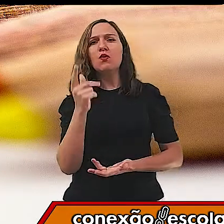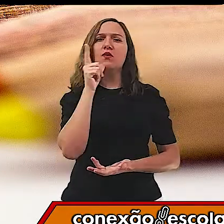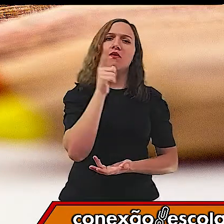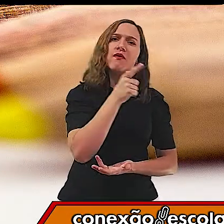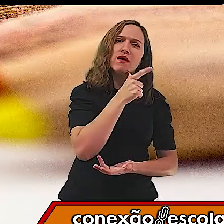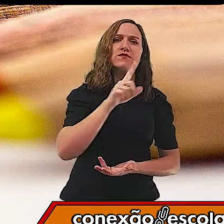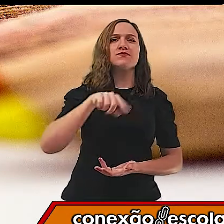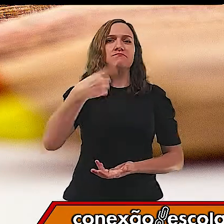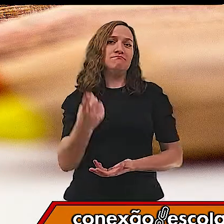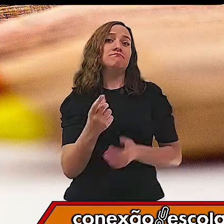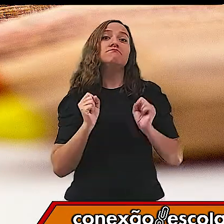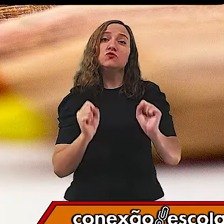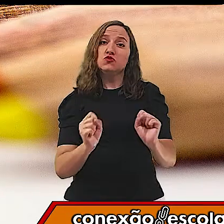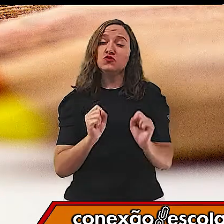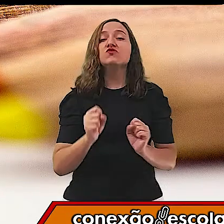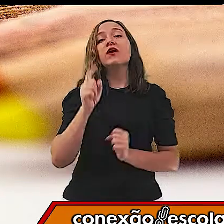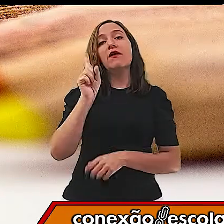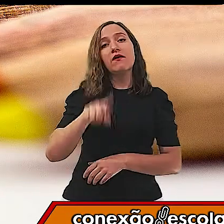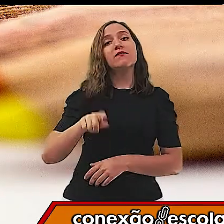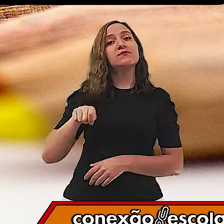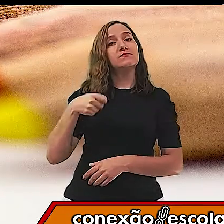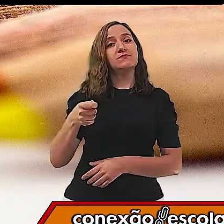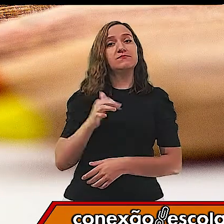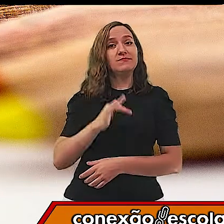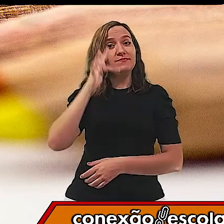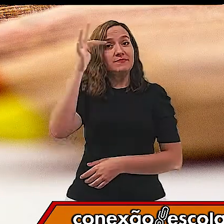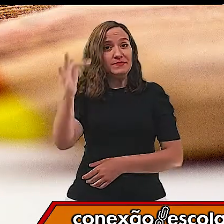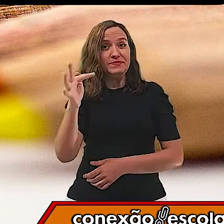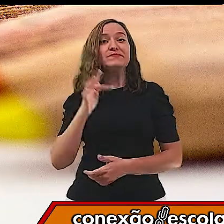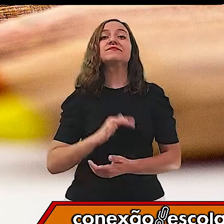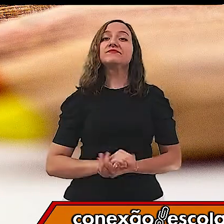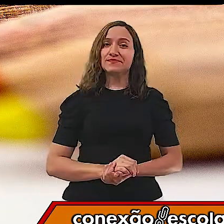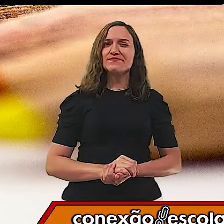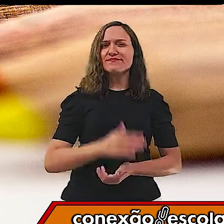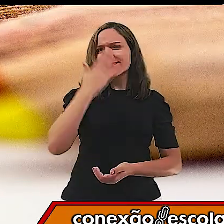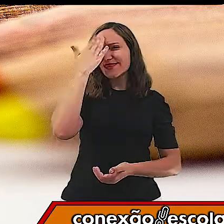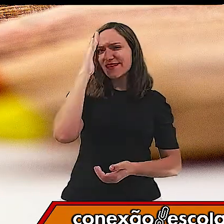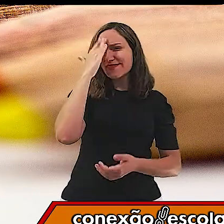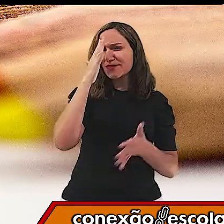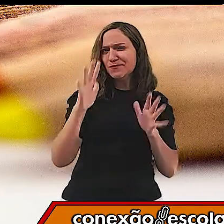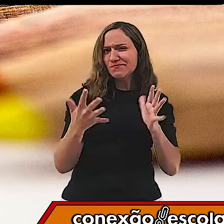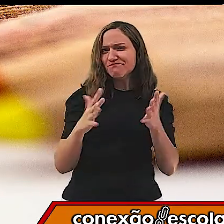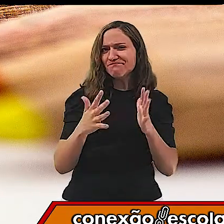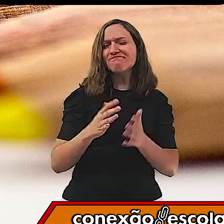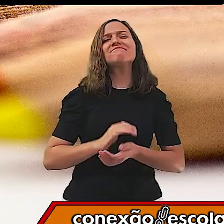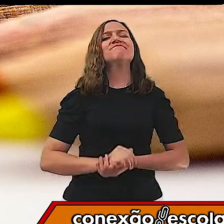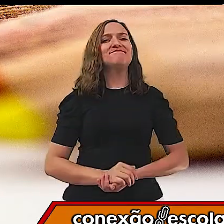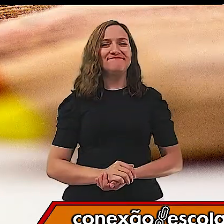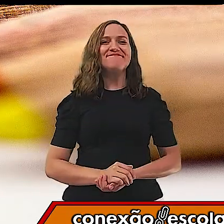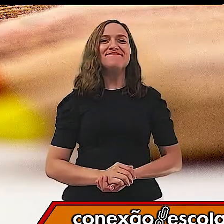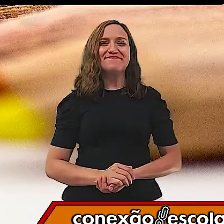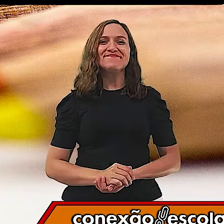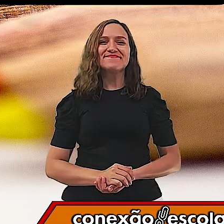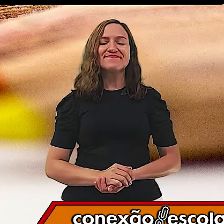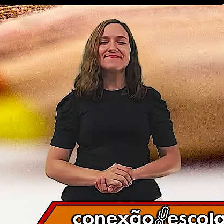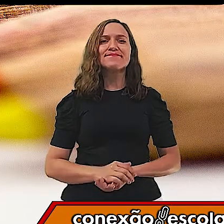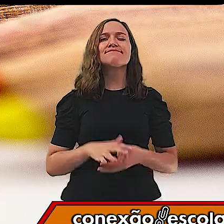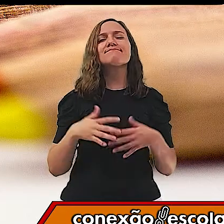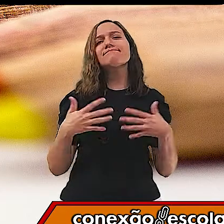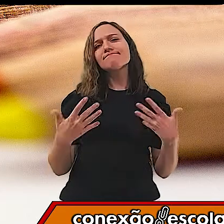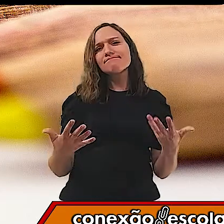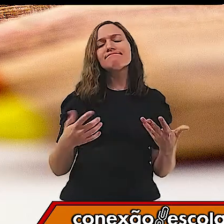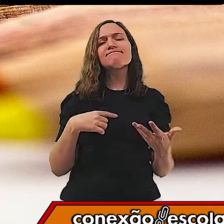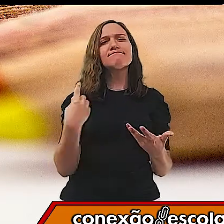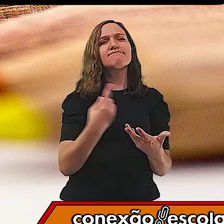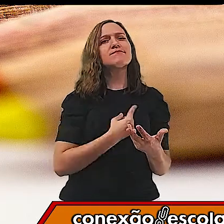tarde. Então, isso é um futuro. Entenderam mais ou menos? Quer dizer então